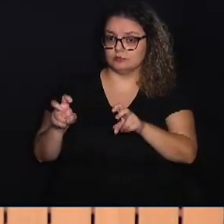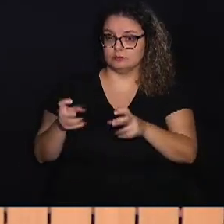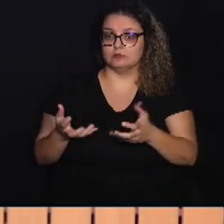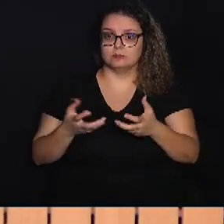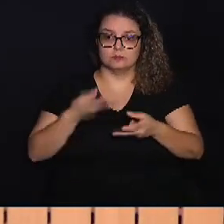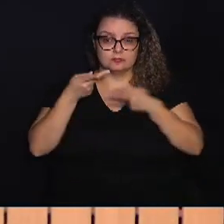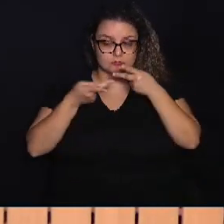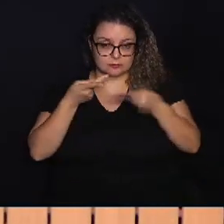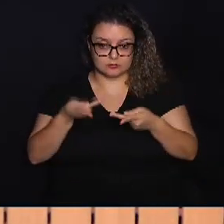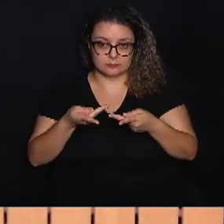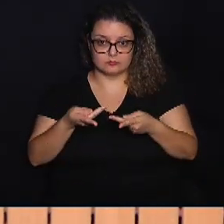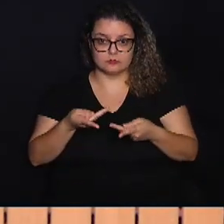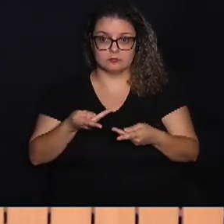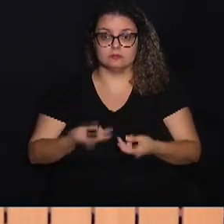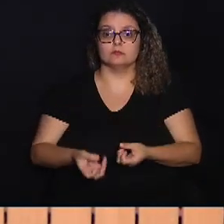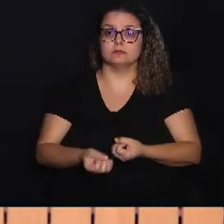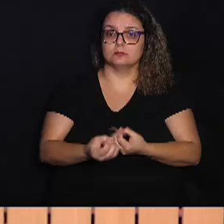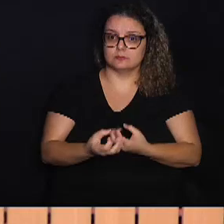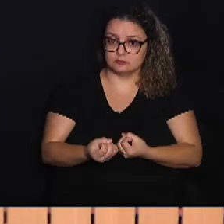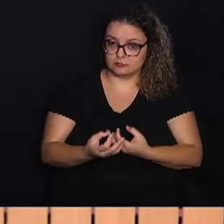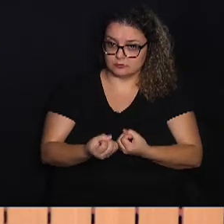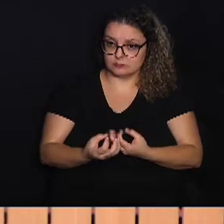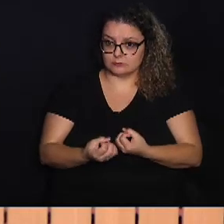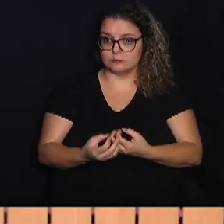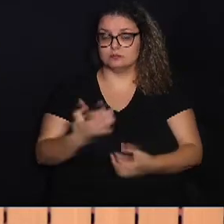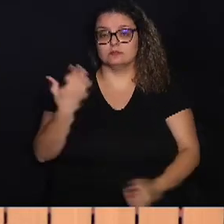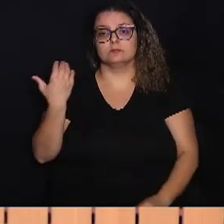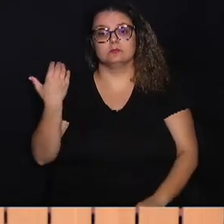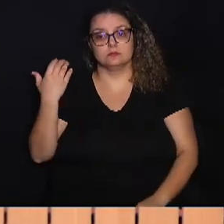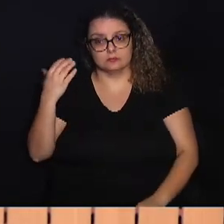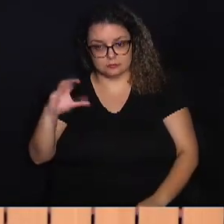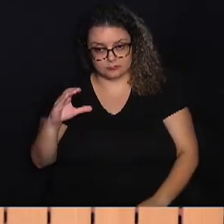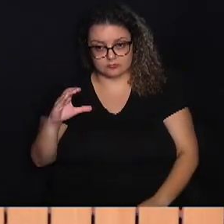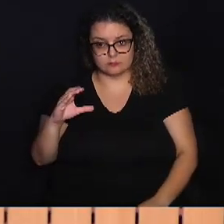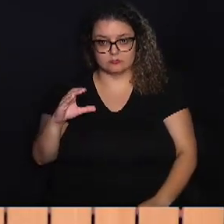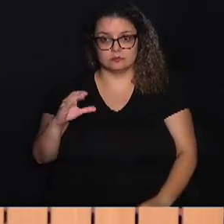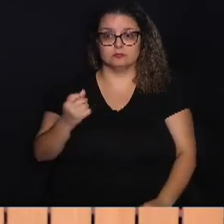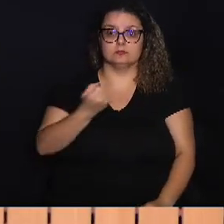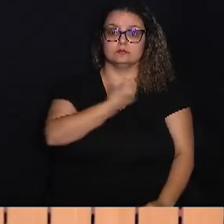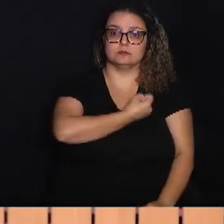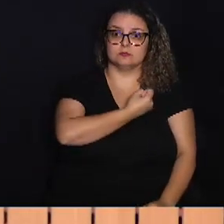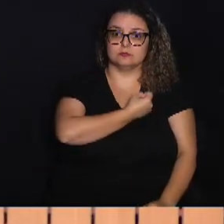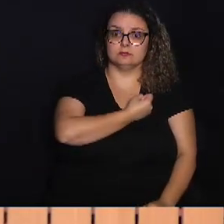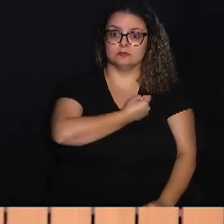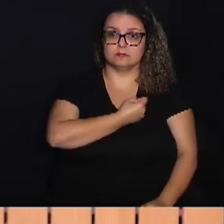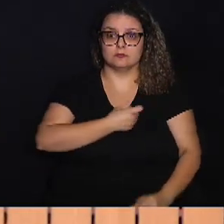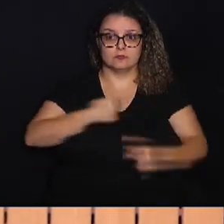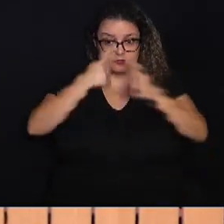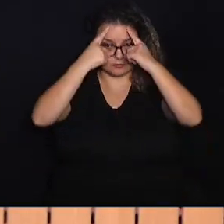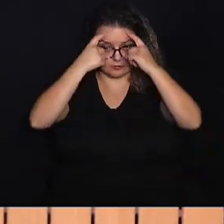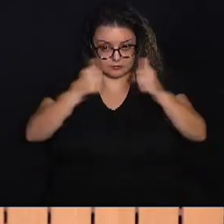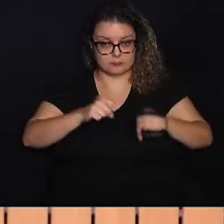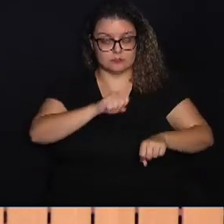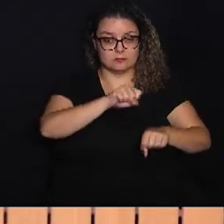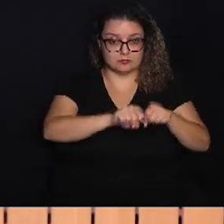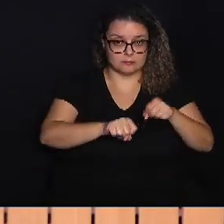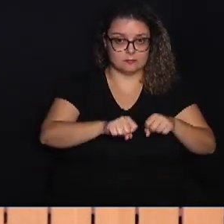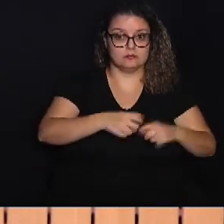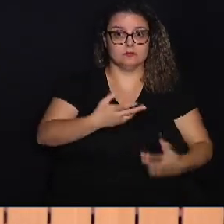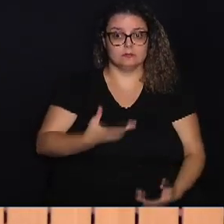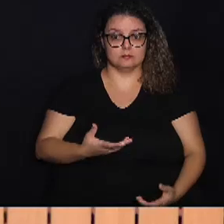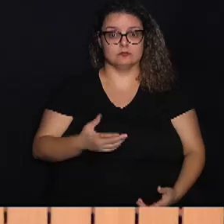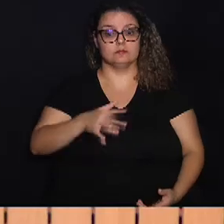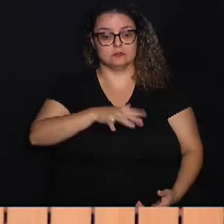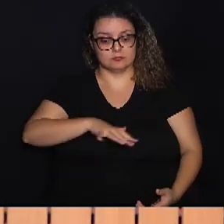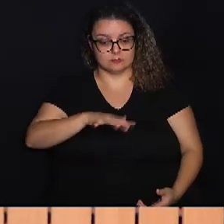tratar Aqui foram os dados recentes publicados sobre o número de violência sexual na cidade de Campinas esse mês